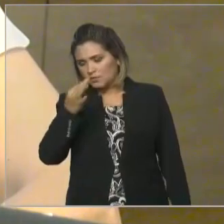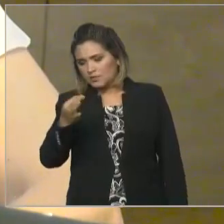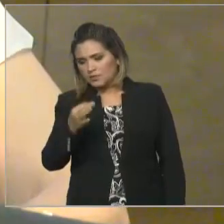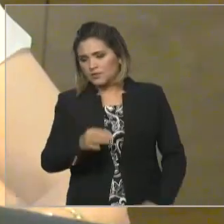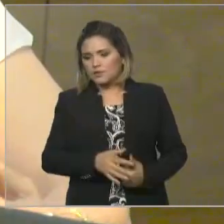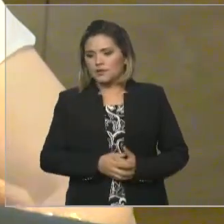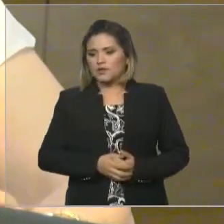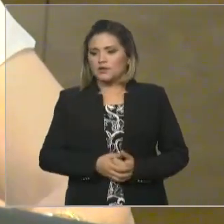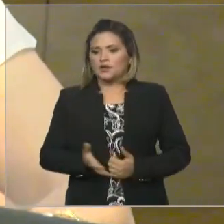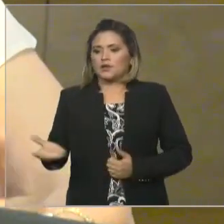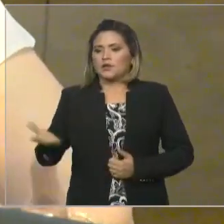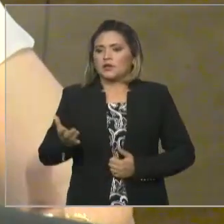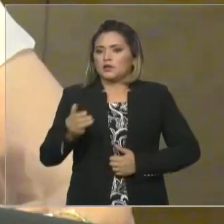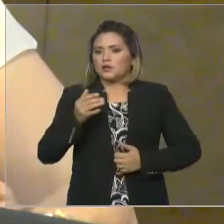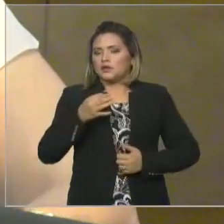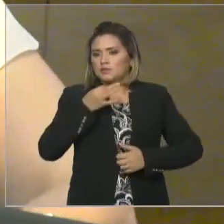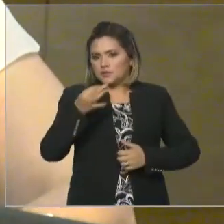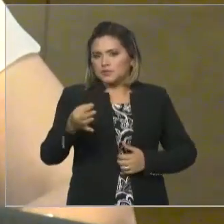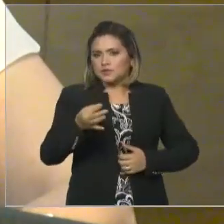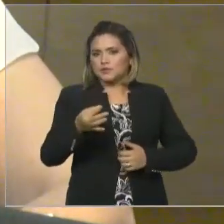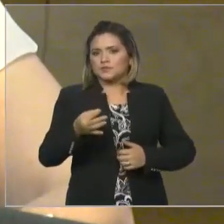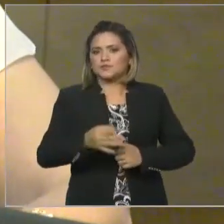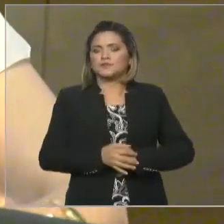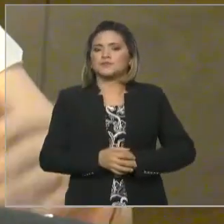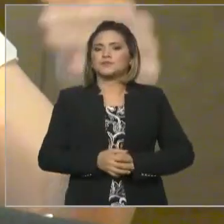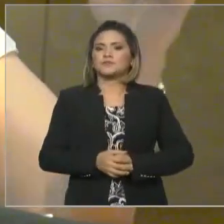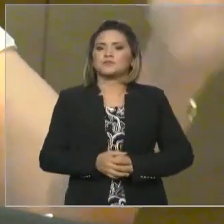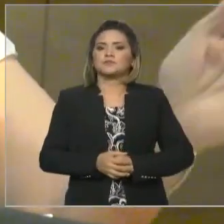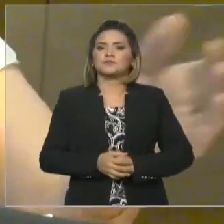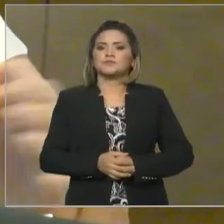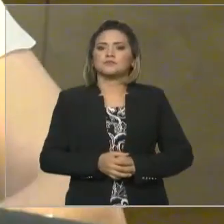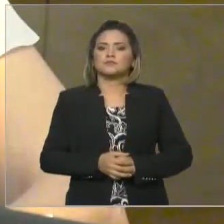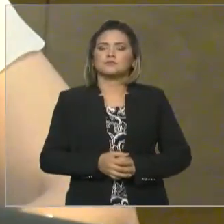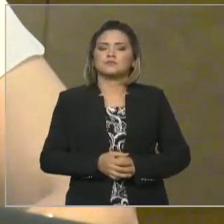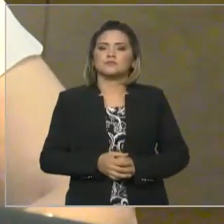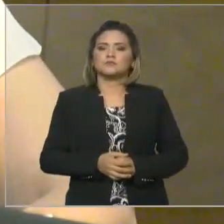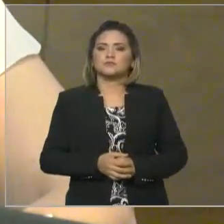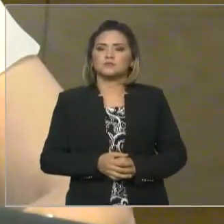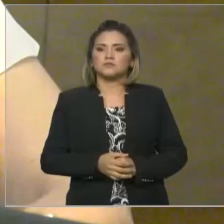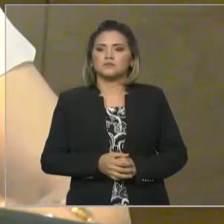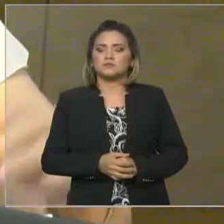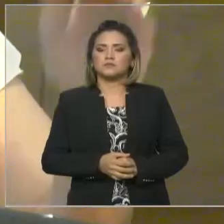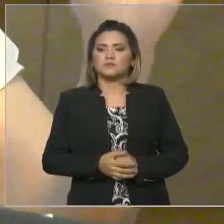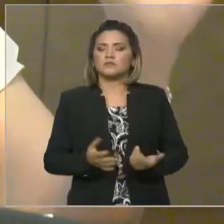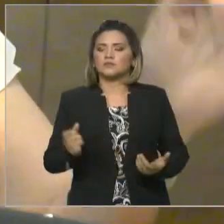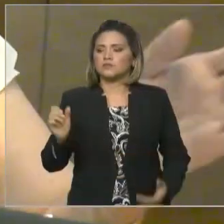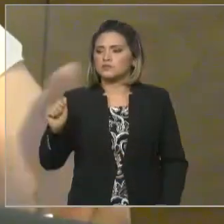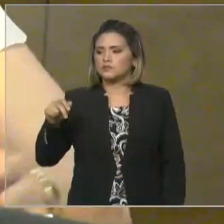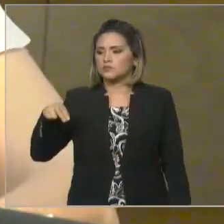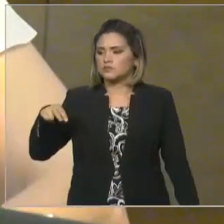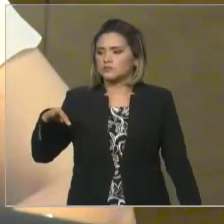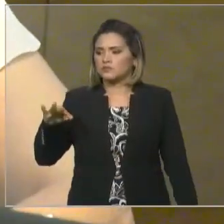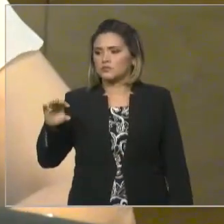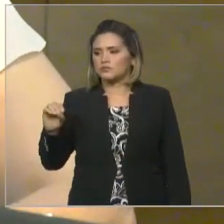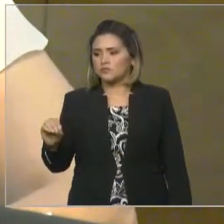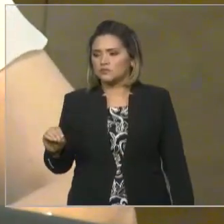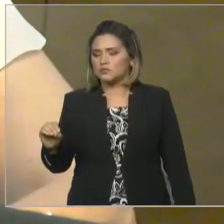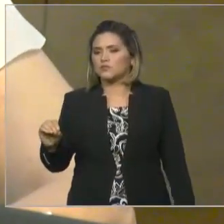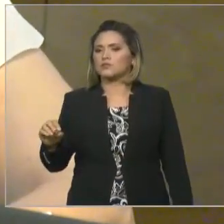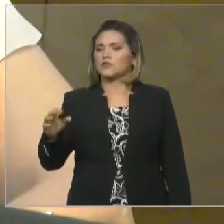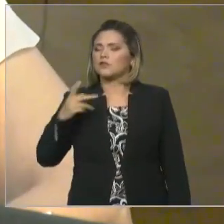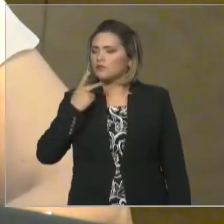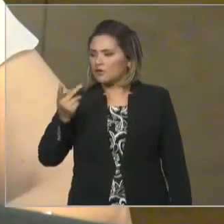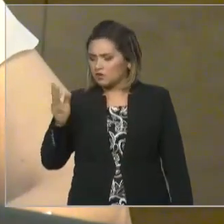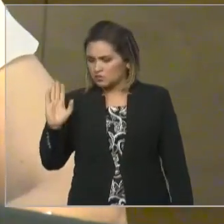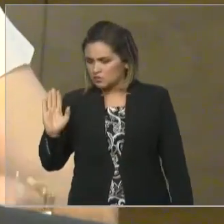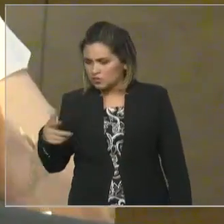Eu queria sugerir, eu fui muito bem contemplada com as palavras do colega deputado Antônio Pereira, deputado doutor Iglesio, e a